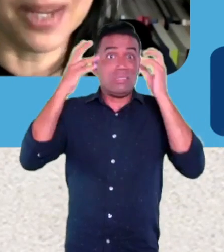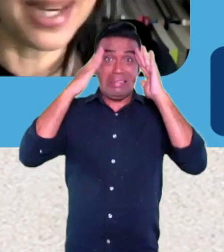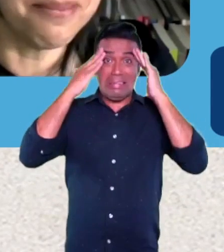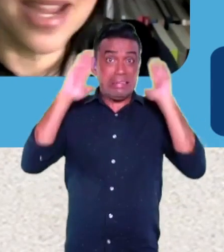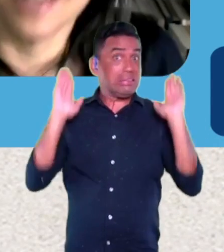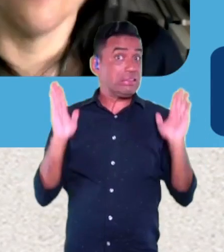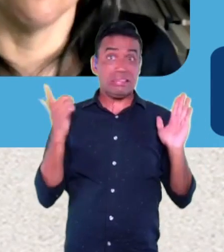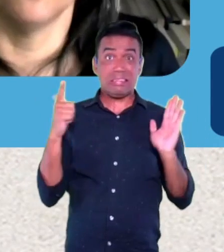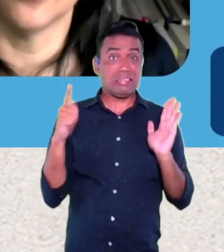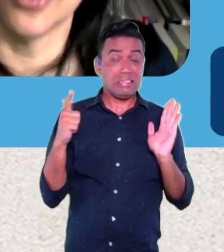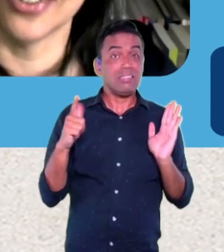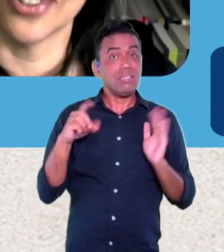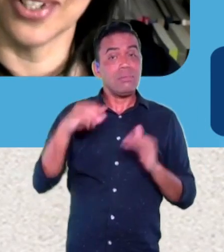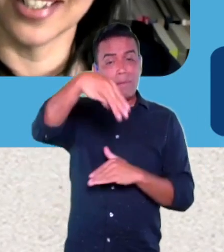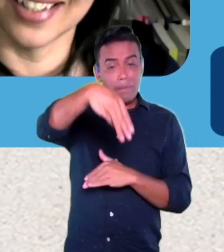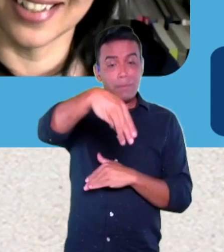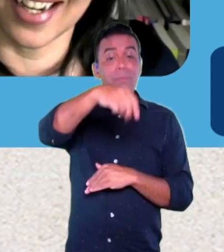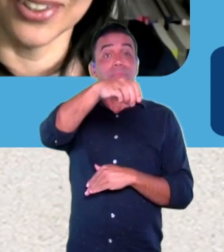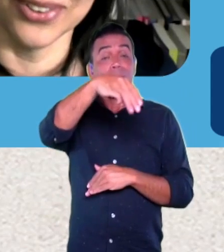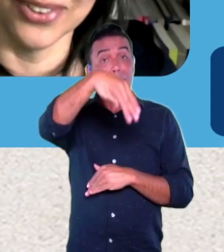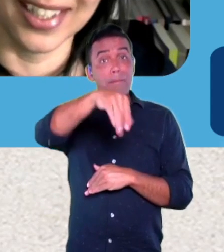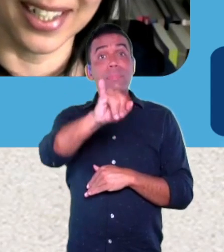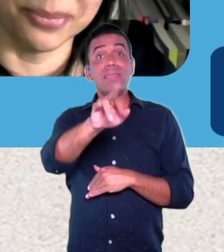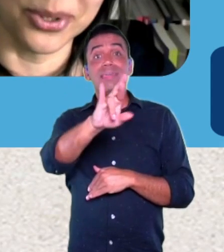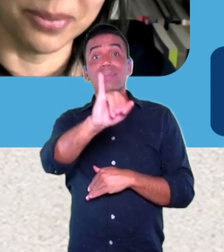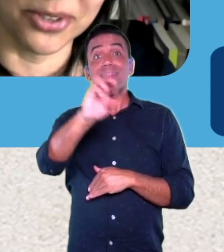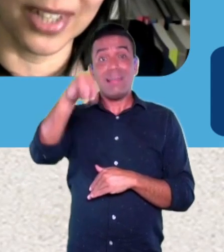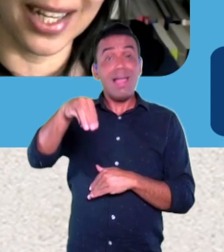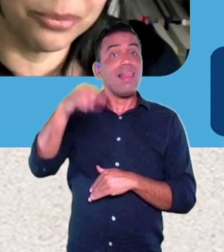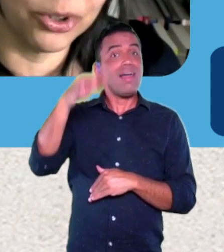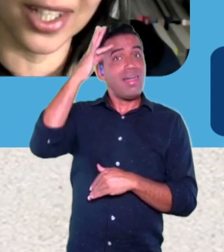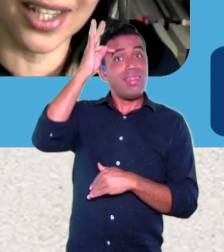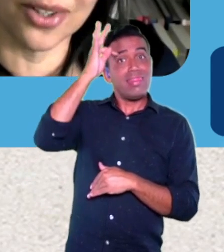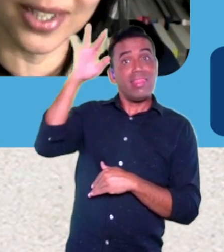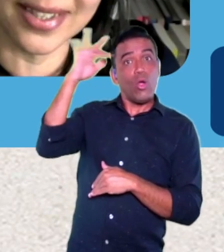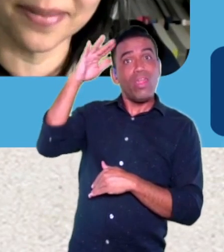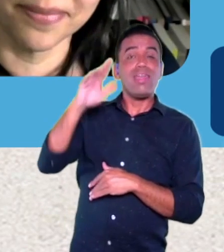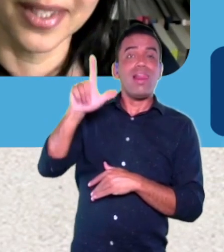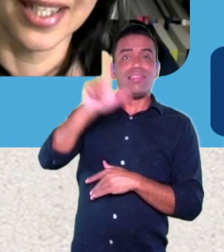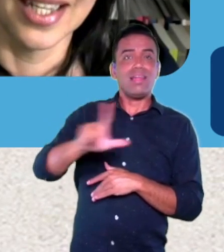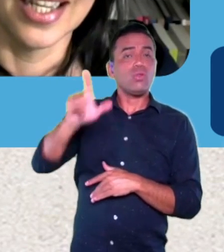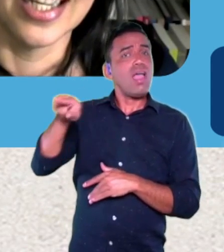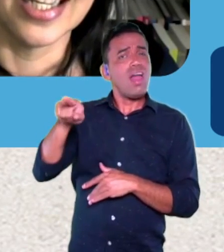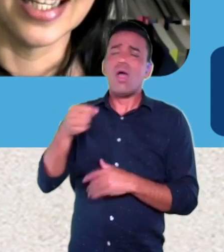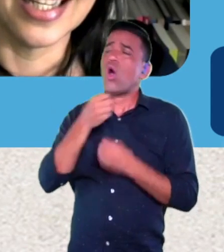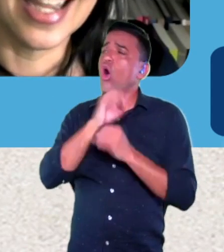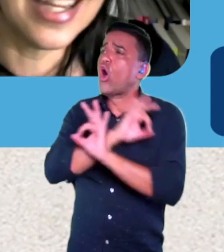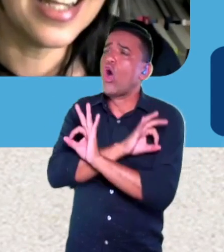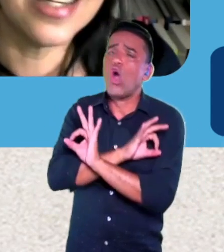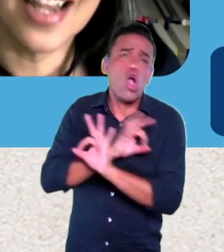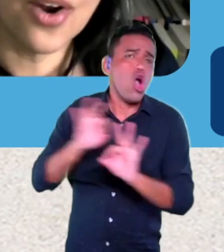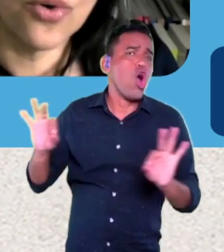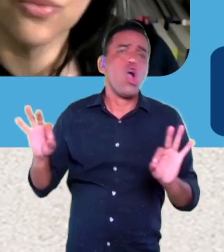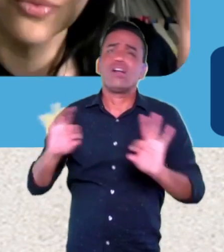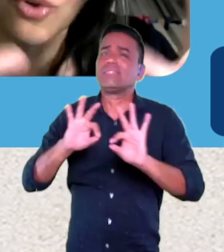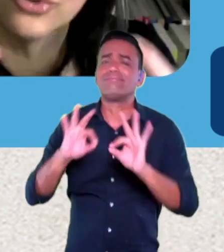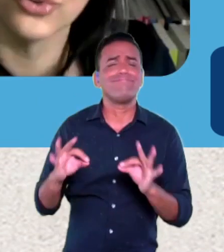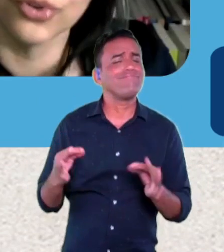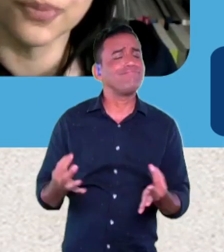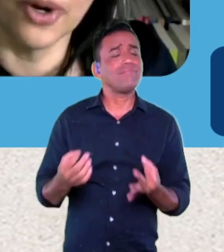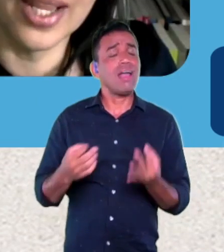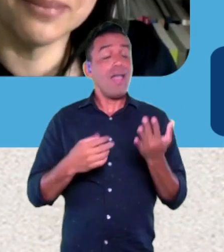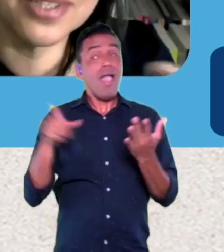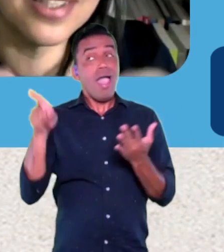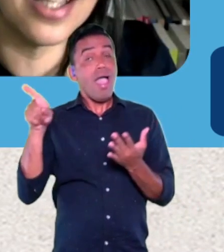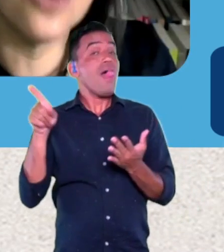né? Eu sabia que a Miriam era minha professora de teoria da literatura e que ela podia me ajudar, ela é muito generosa. E aí ela leu um